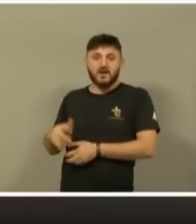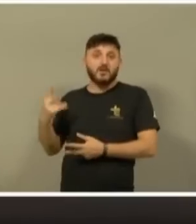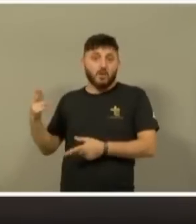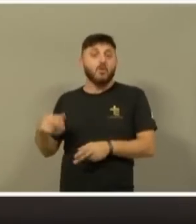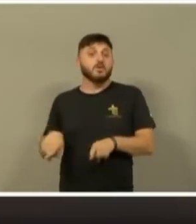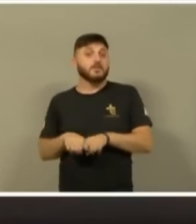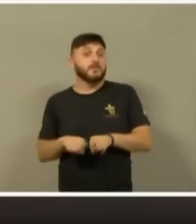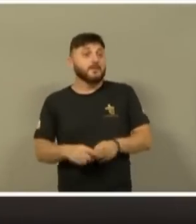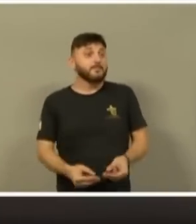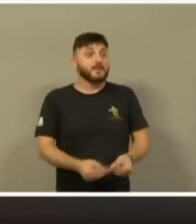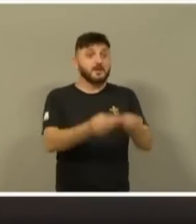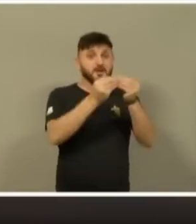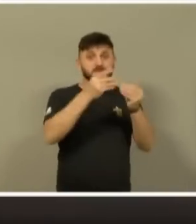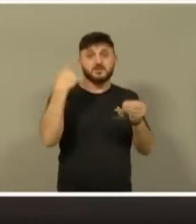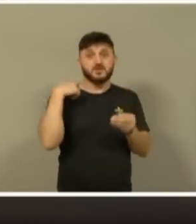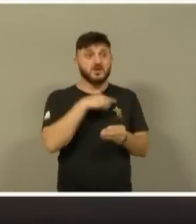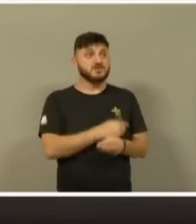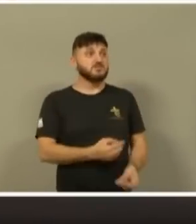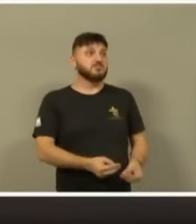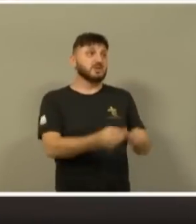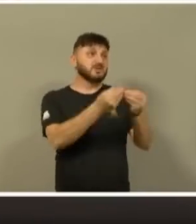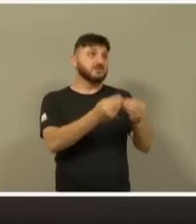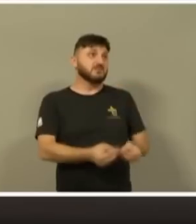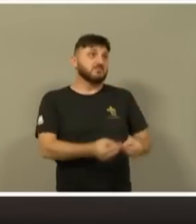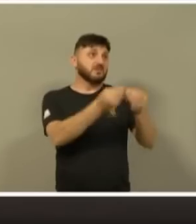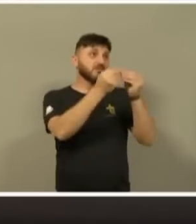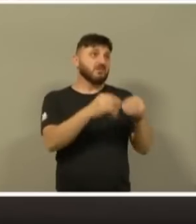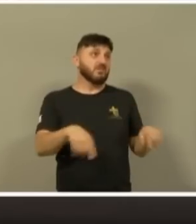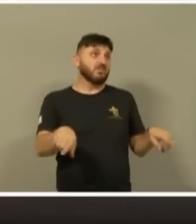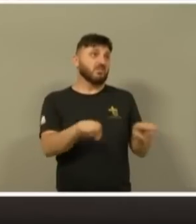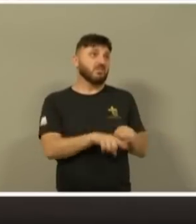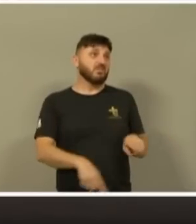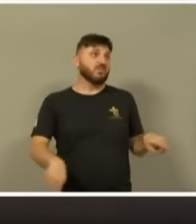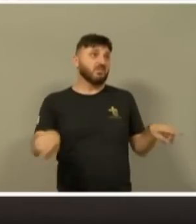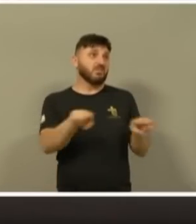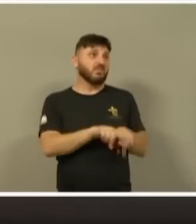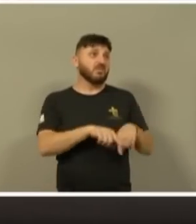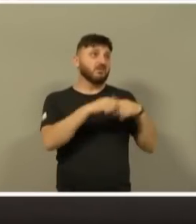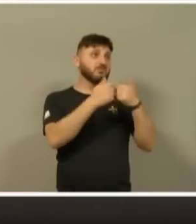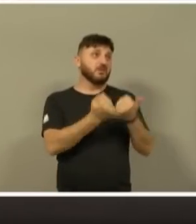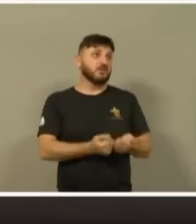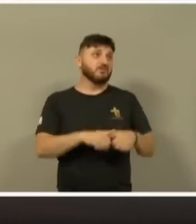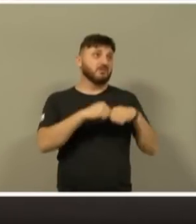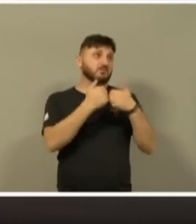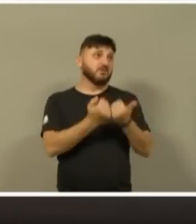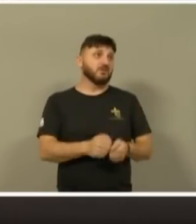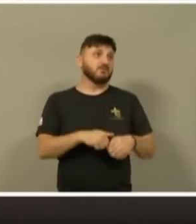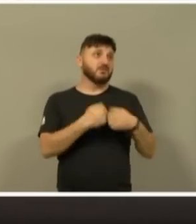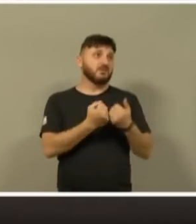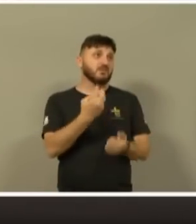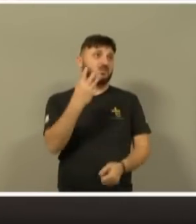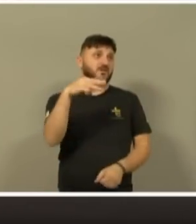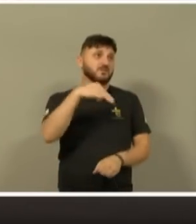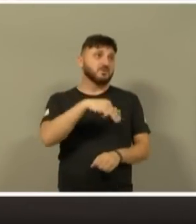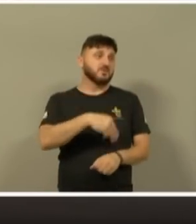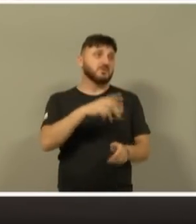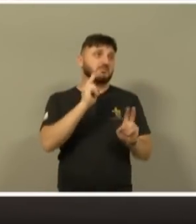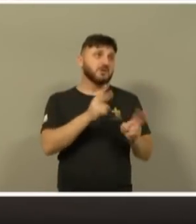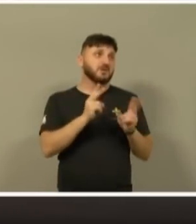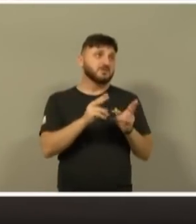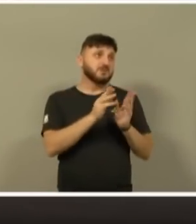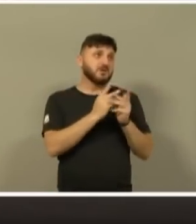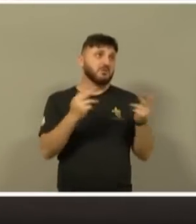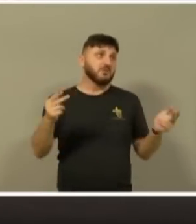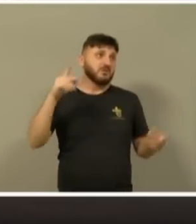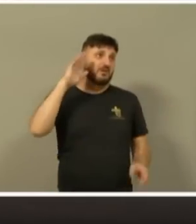rezada, uma missa mal celebrada, um terço mal rezado, nós não conseguimos ficar 3 minutos com a presença de Deus